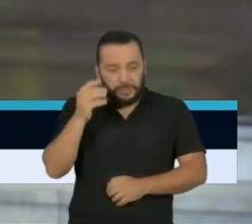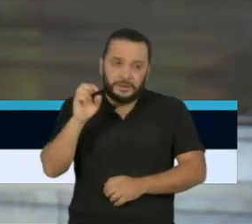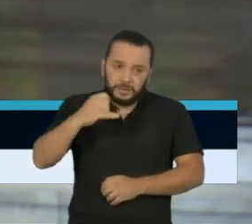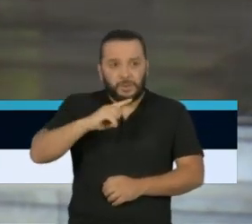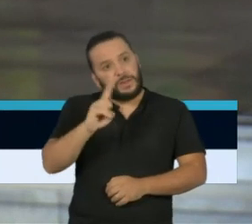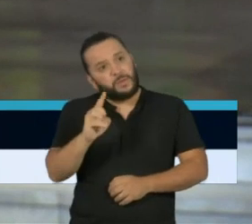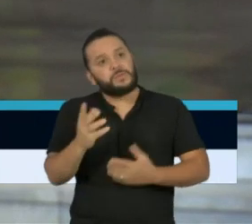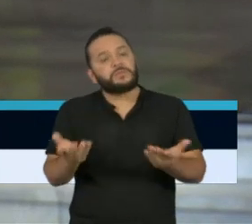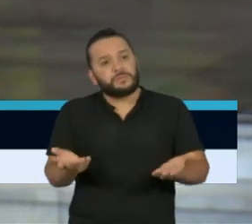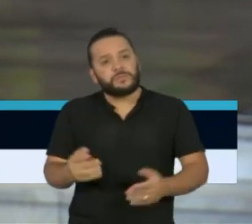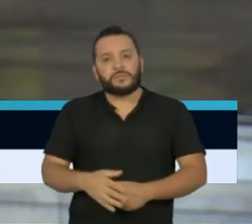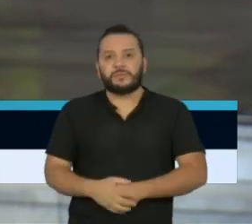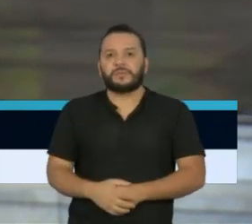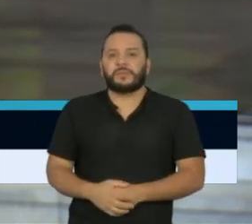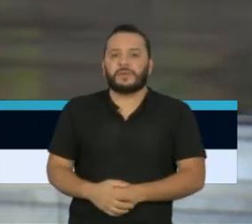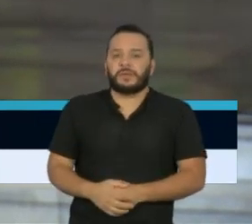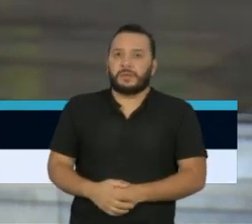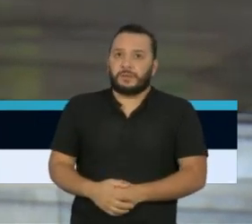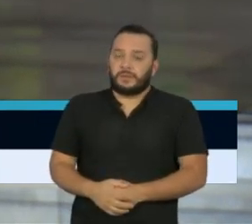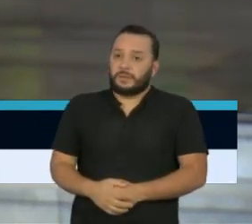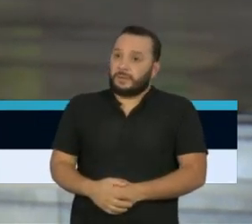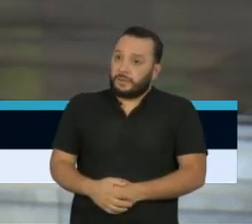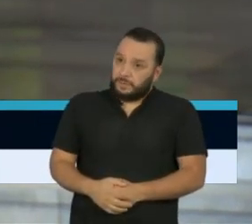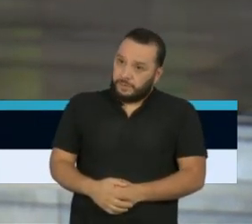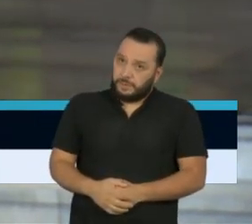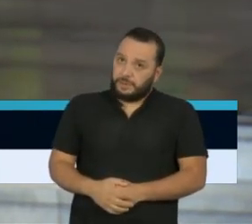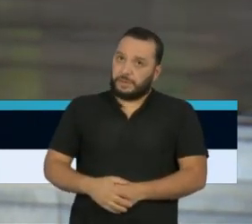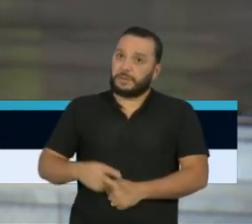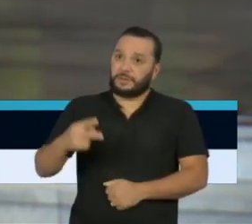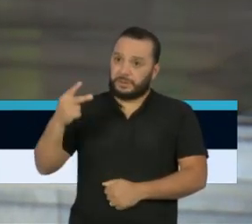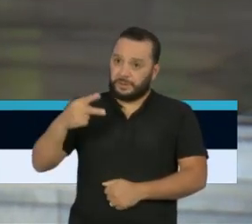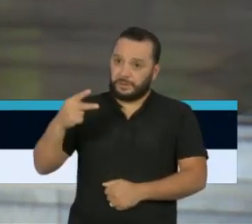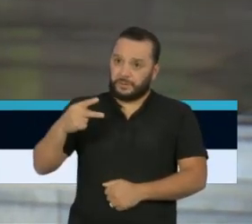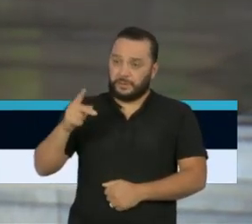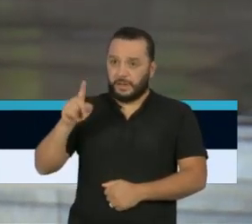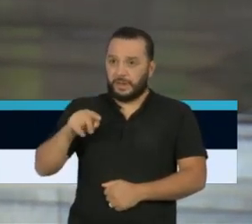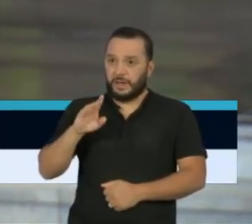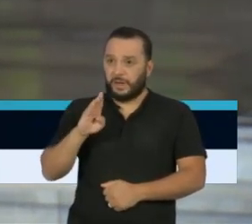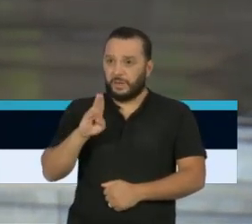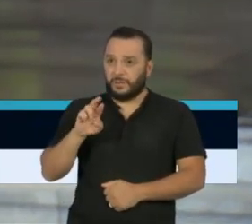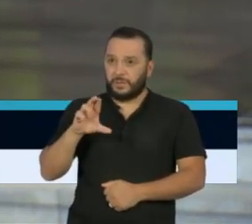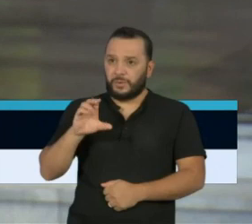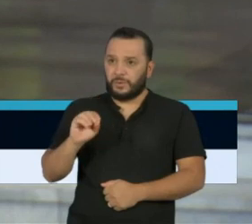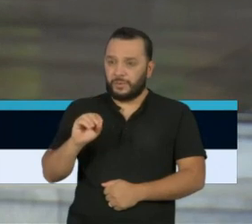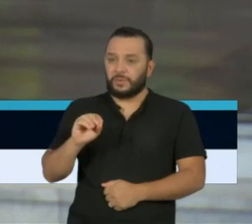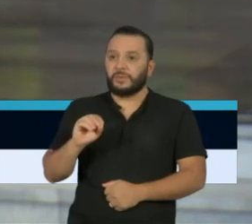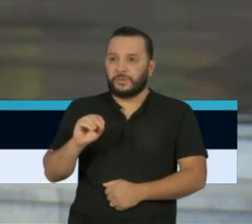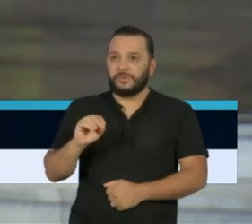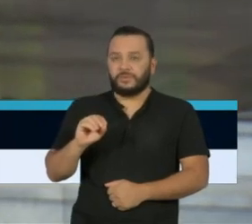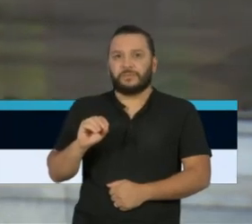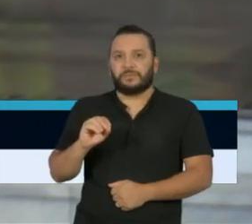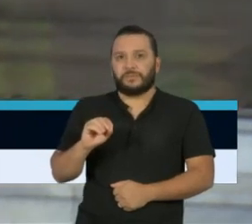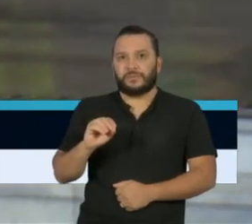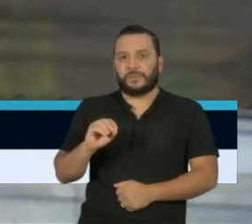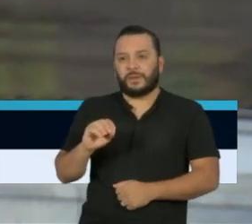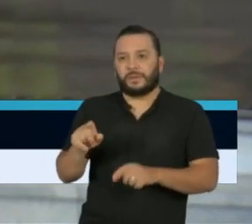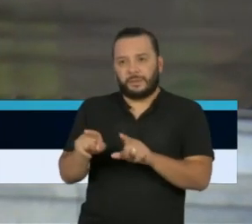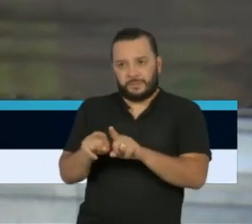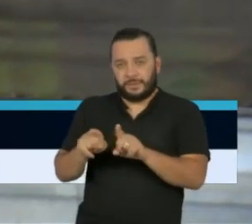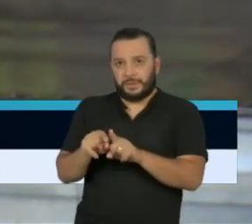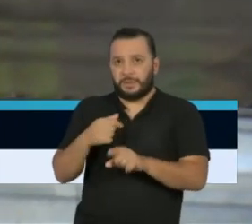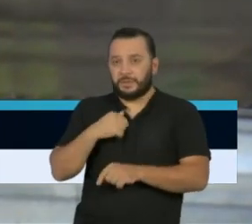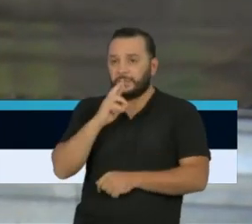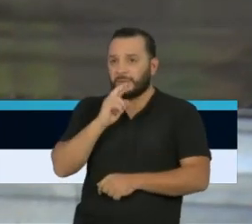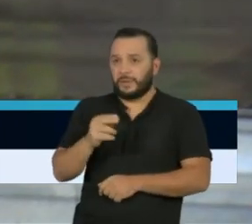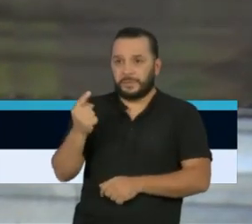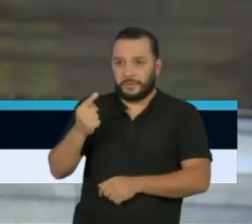pelas duas perguntas. Já que a segunda é ao Bruno, o Bruno responde a segunda e pode responder parte da primeira também.